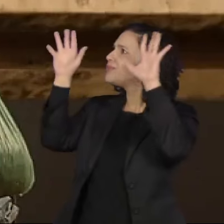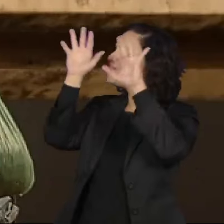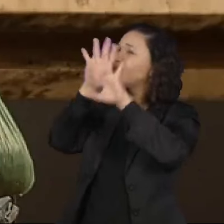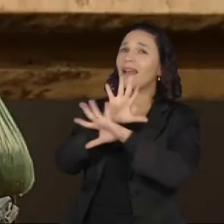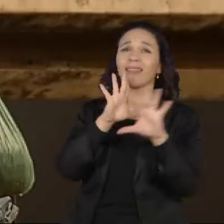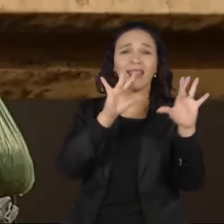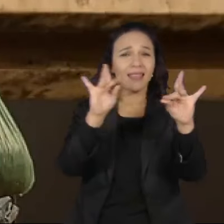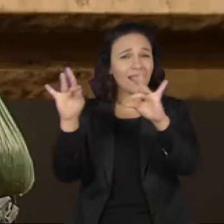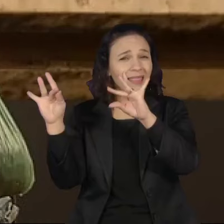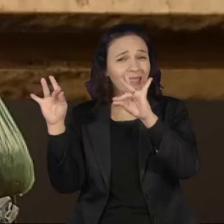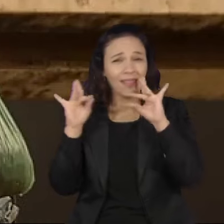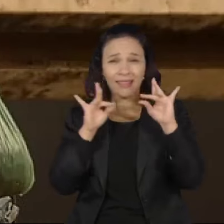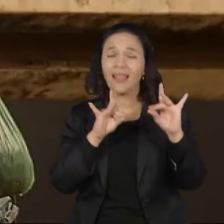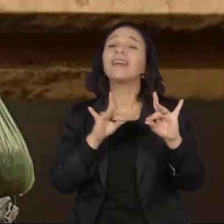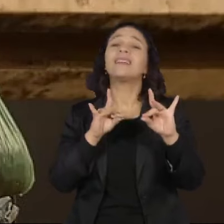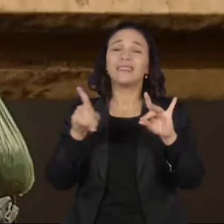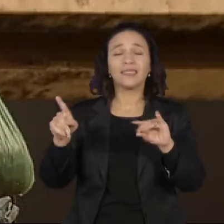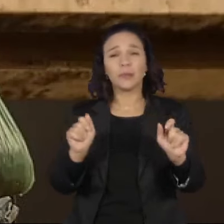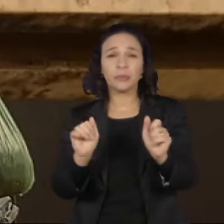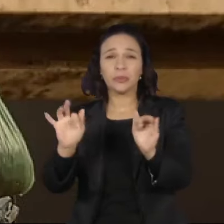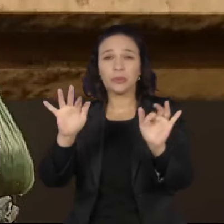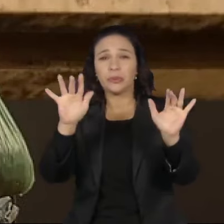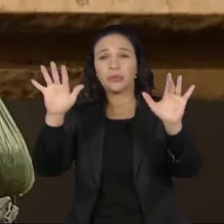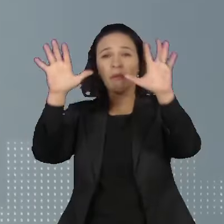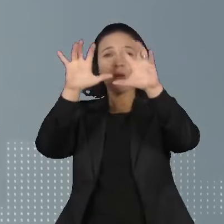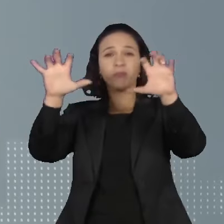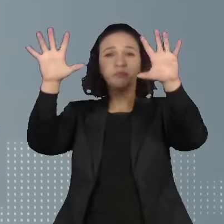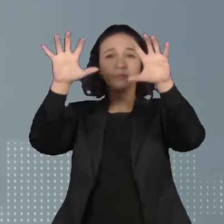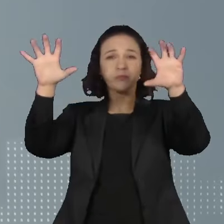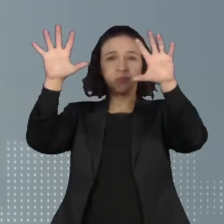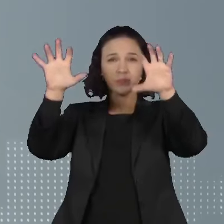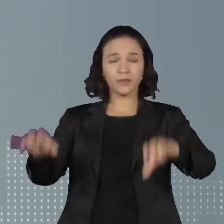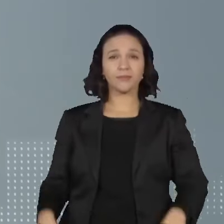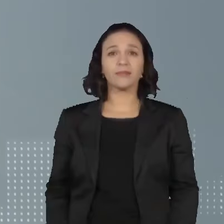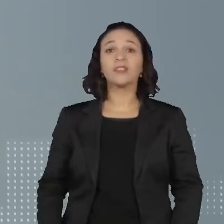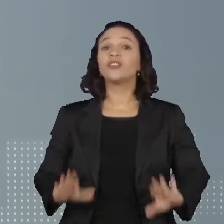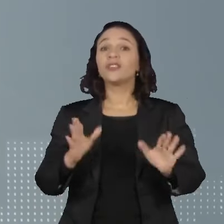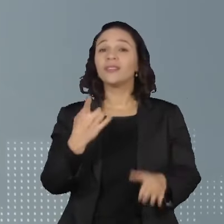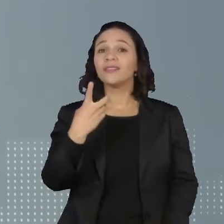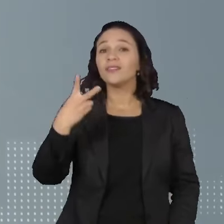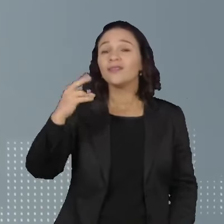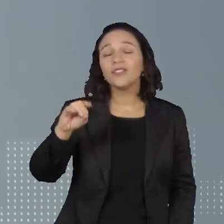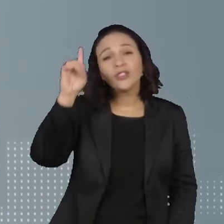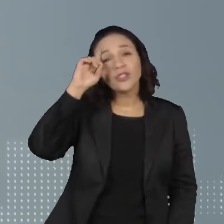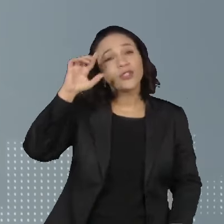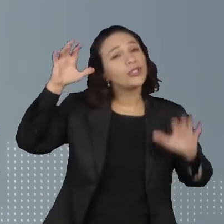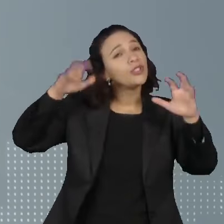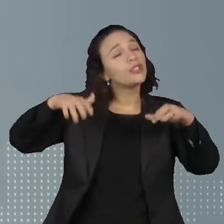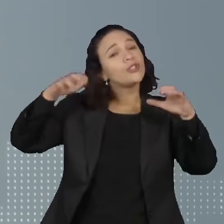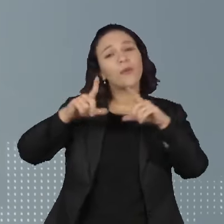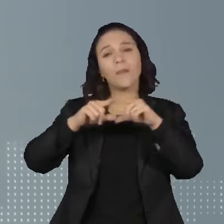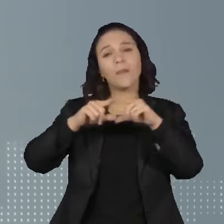umidade contribui para que a foligem fique suspensa no ar há mais de 120 dias não chove na capital federal no sábado